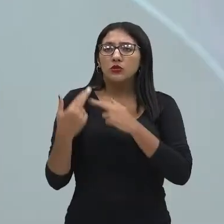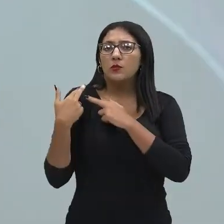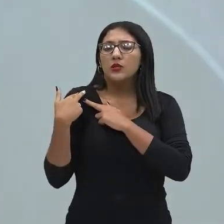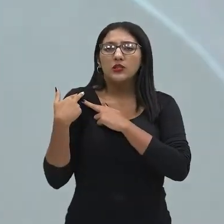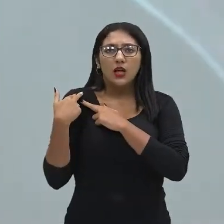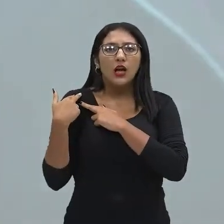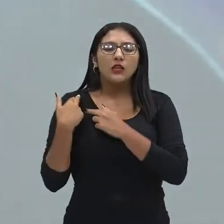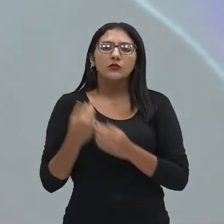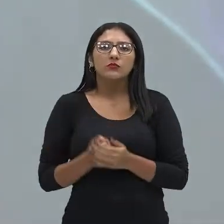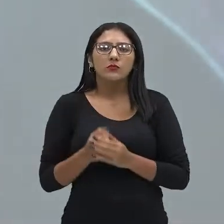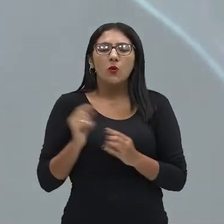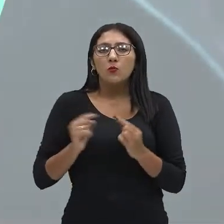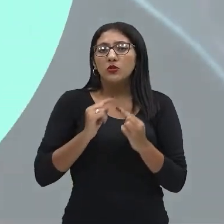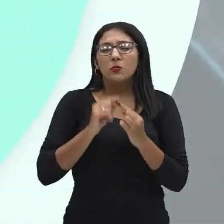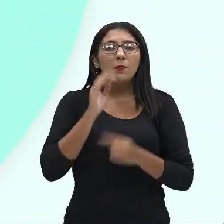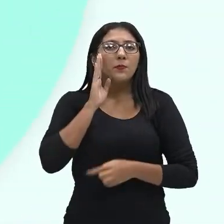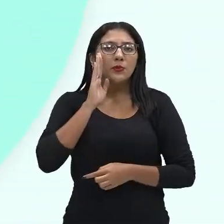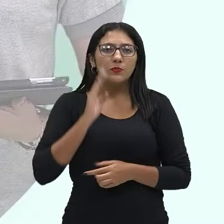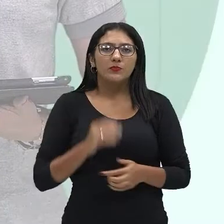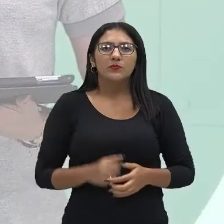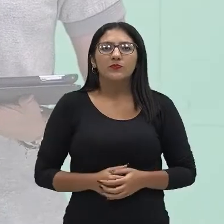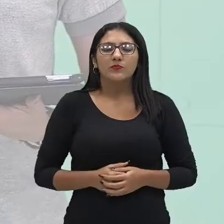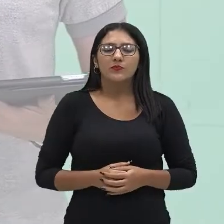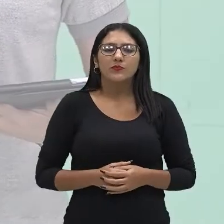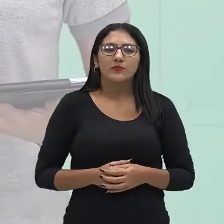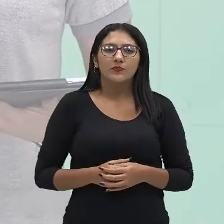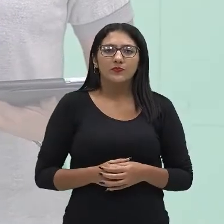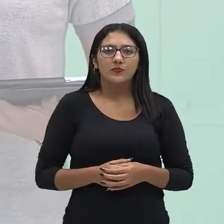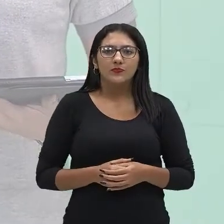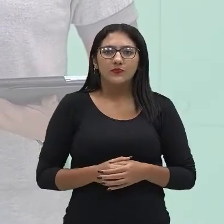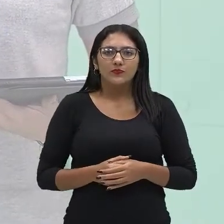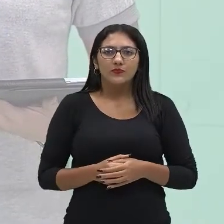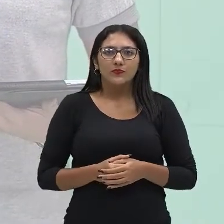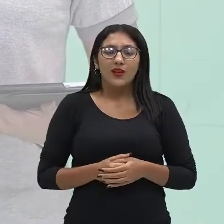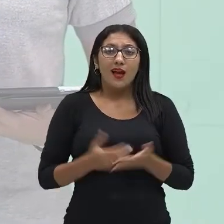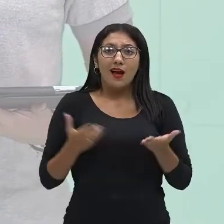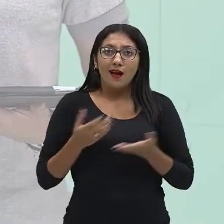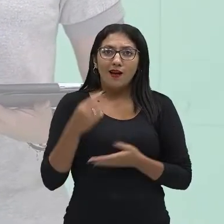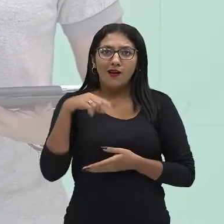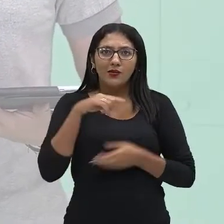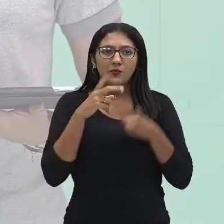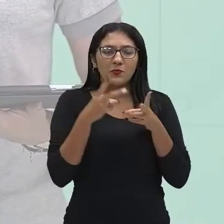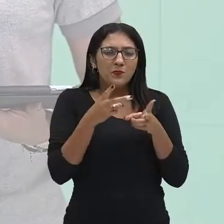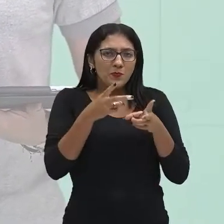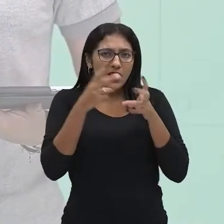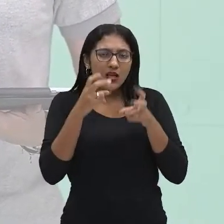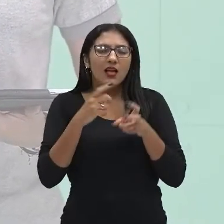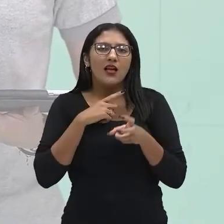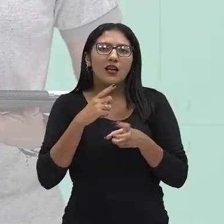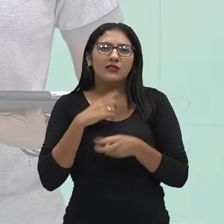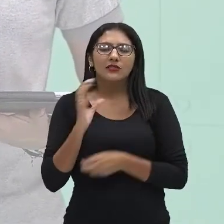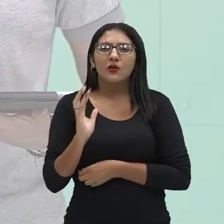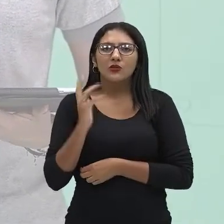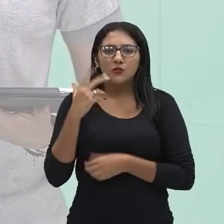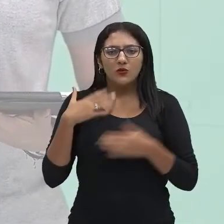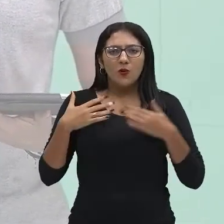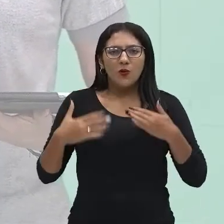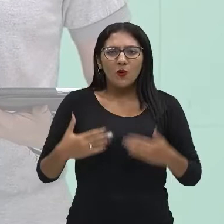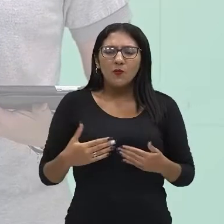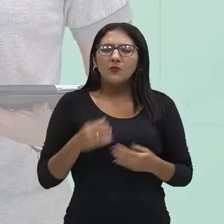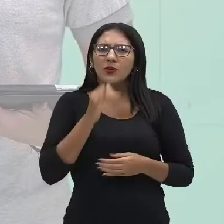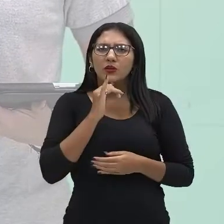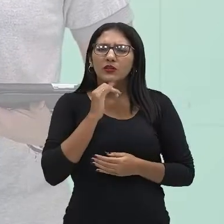foram determinados. A gente começa a perceber a ação dos hormônios no nosso corpo no período